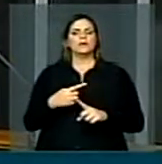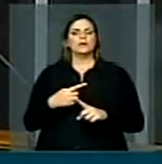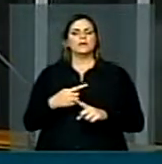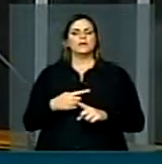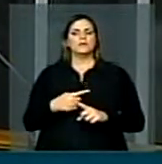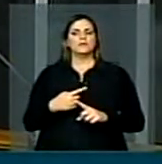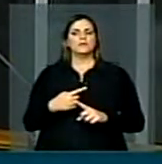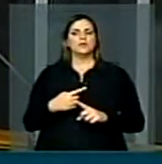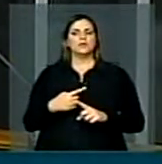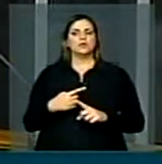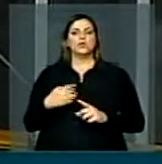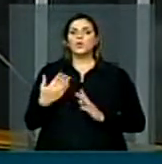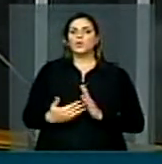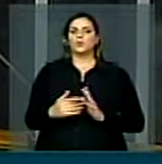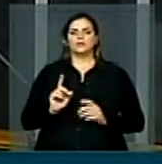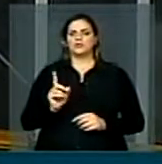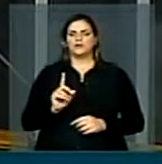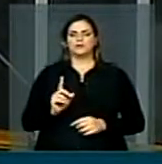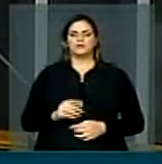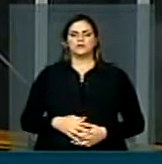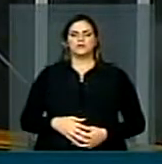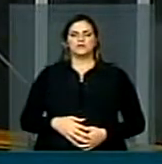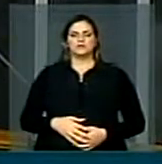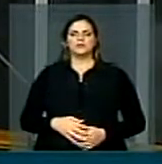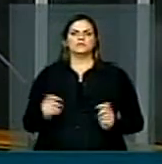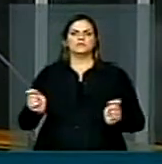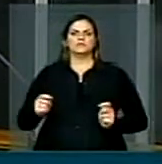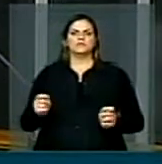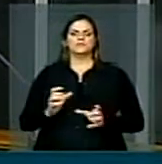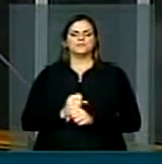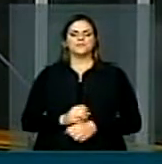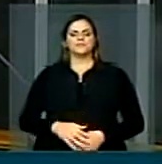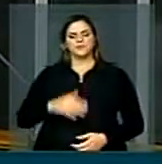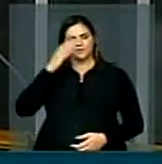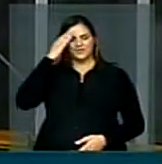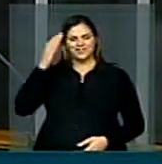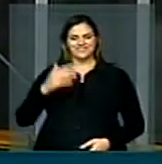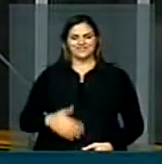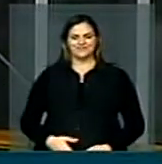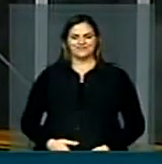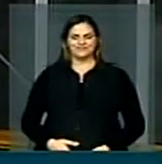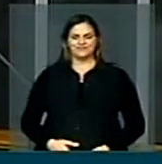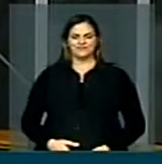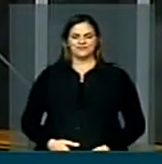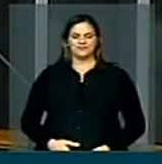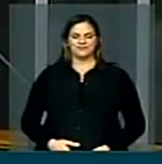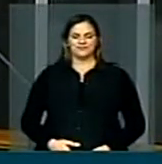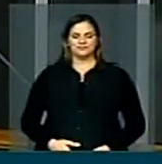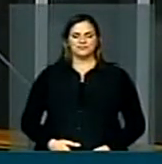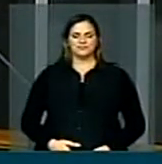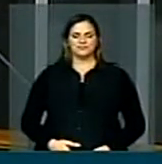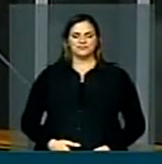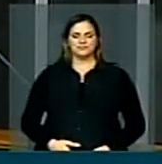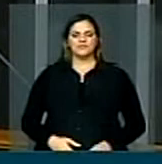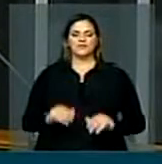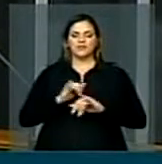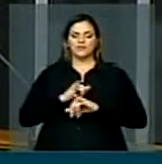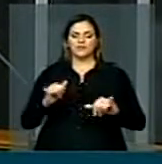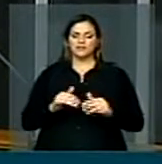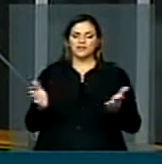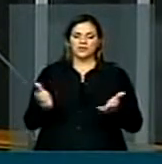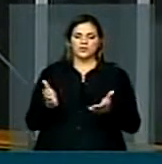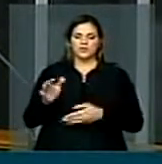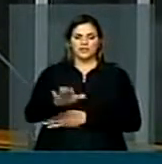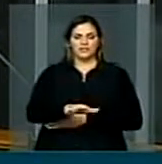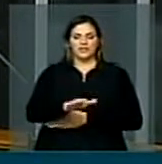somar. Está autorizada a soma, está autorizada a soma. Muito obrigado, senhor presidente. Ao direito do senhor. Senhor presidente, eu quero registrar que na tarde de